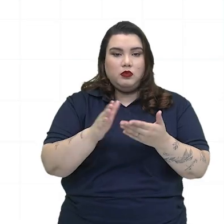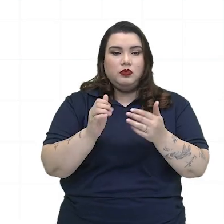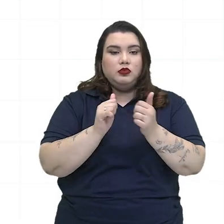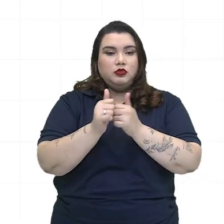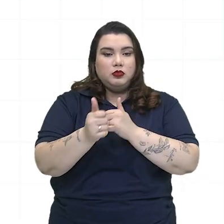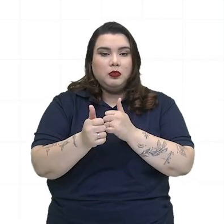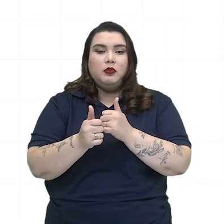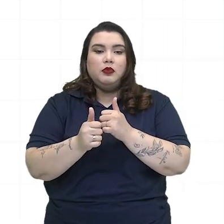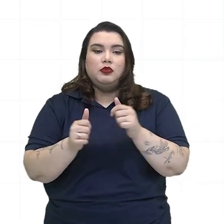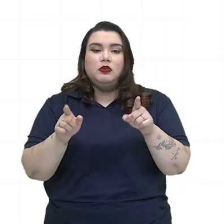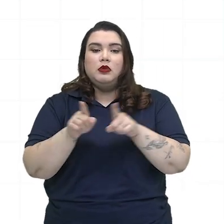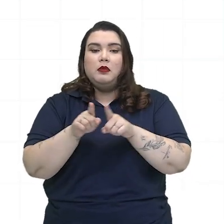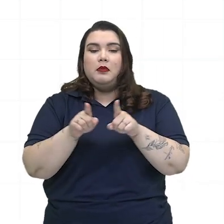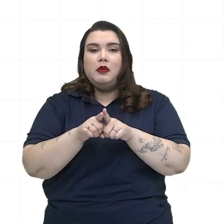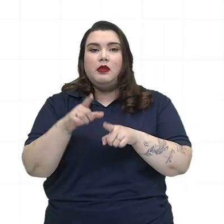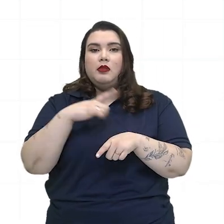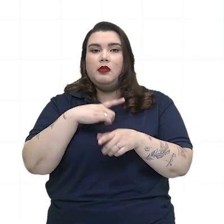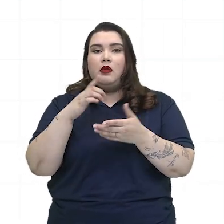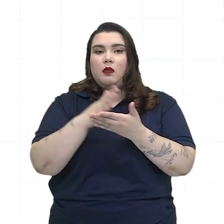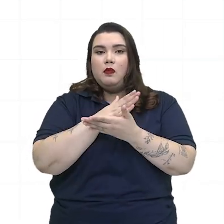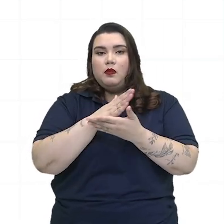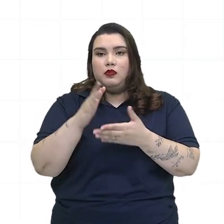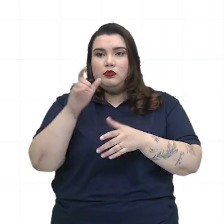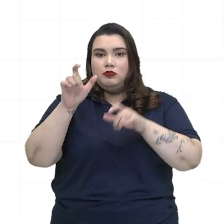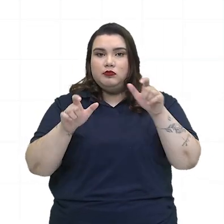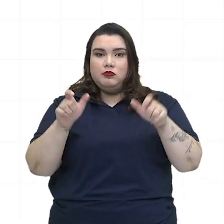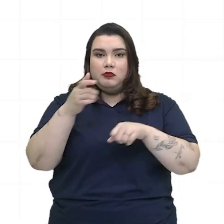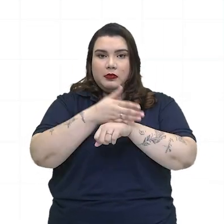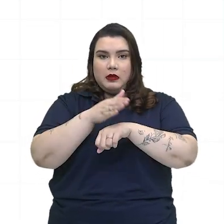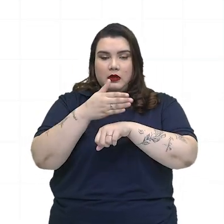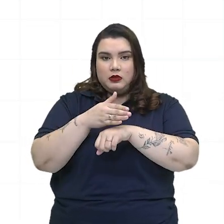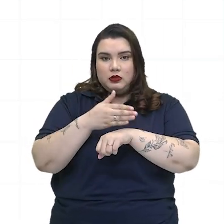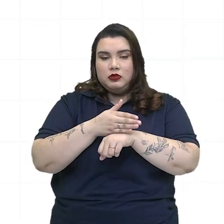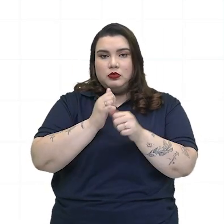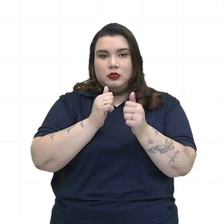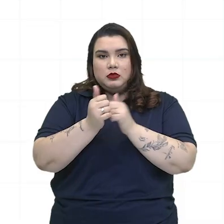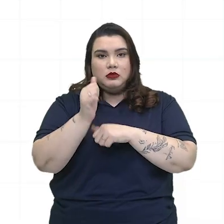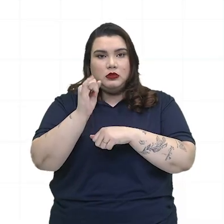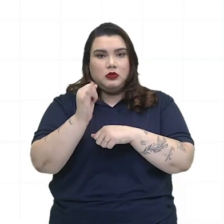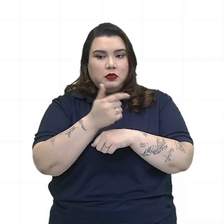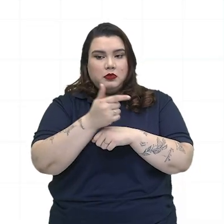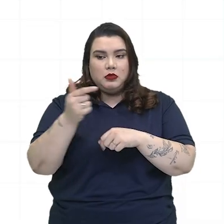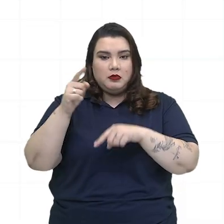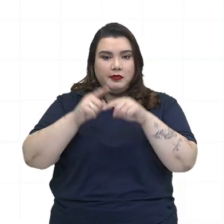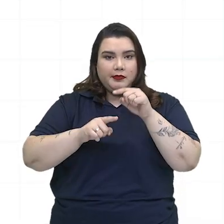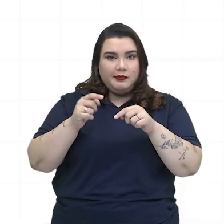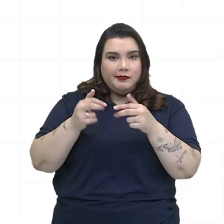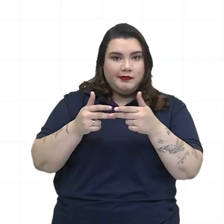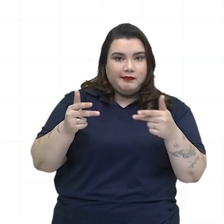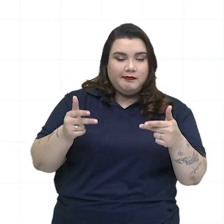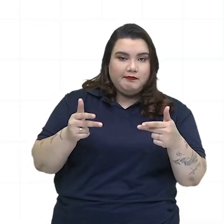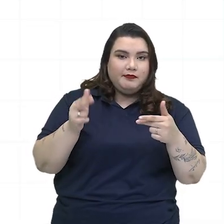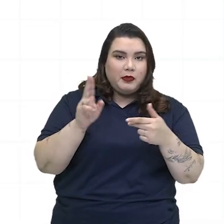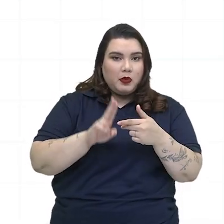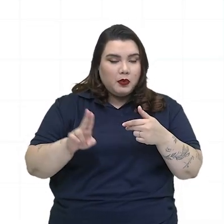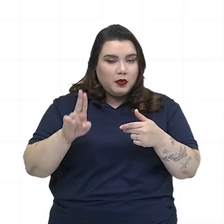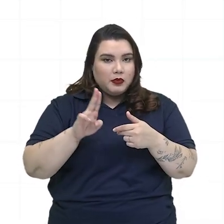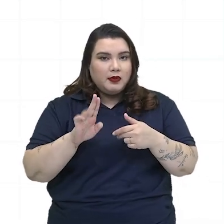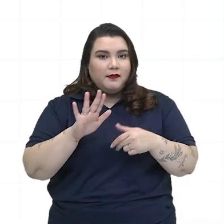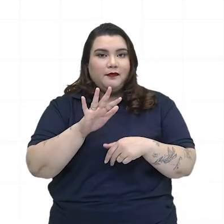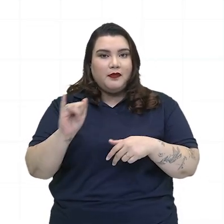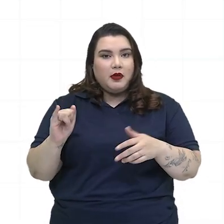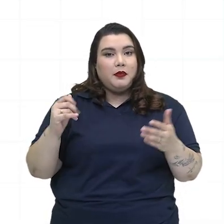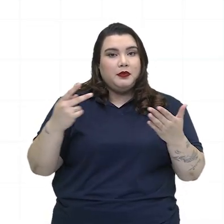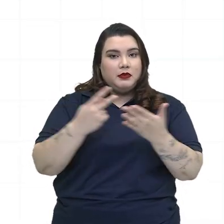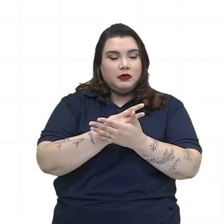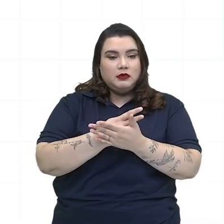nós temos alguns praticantes de esporte que, se não tiverem o equipamento adequado, vão sofrer fraturas, né? E